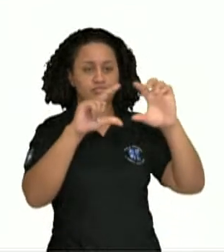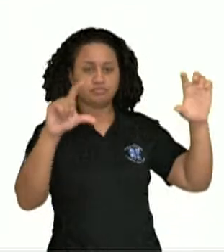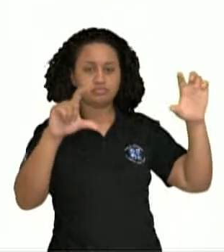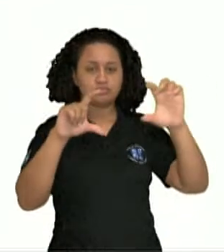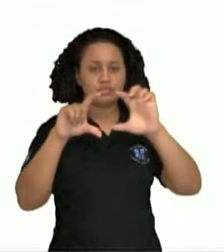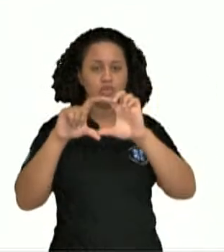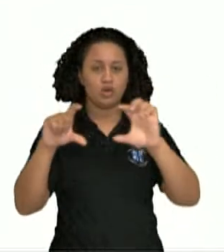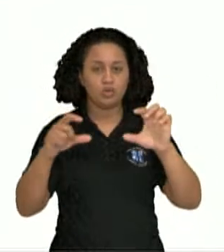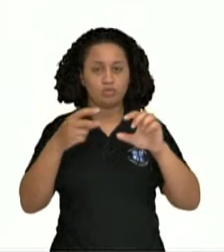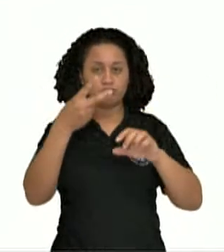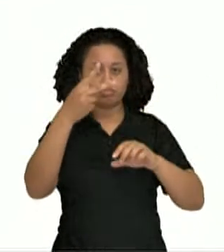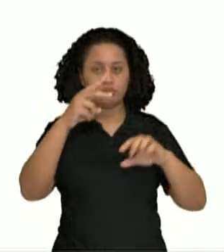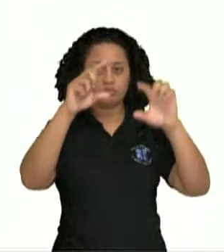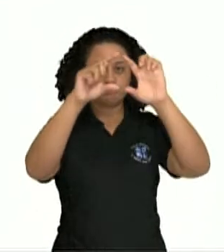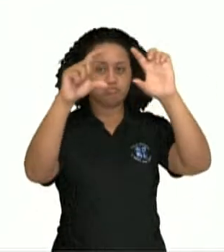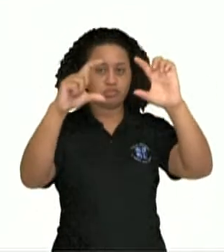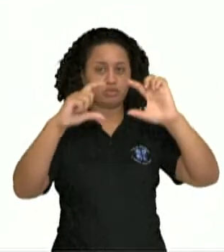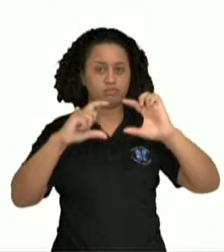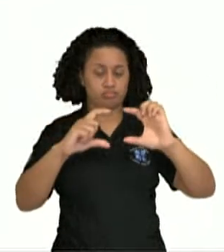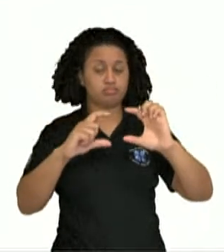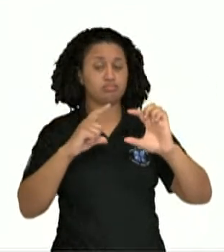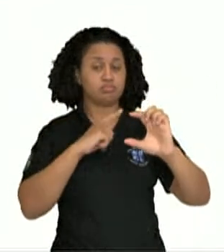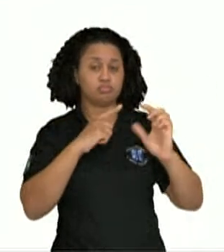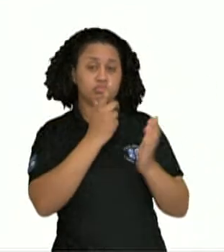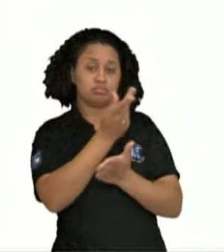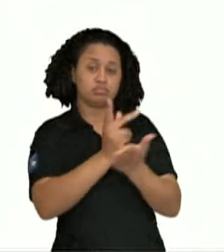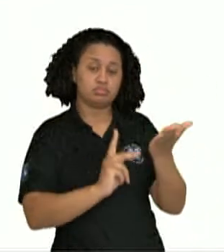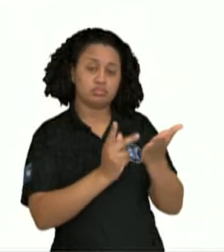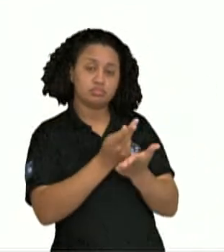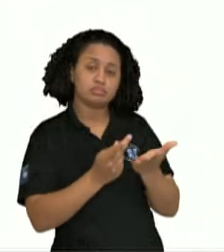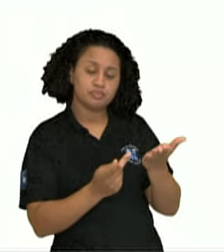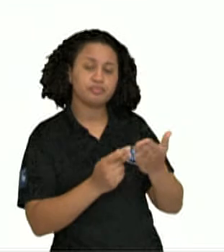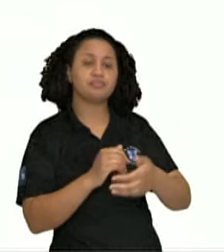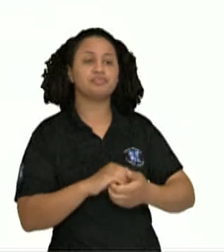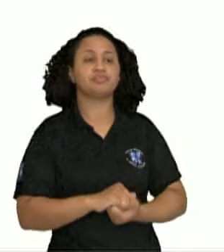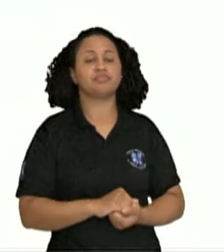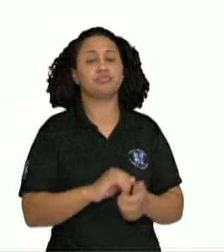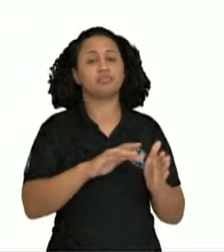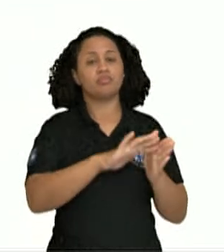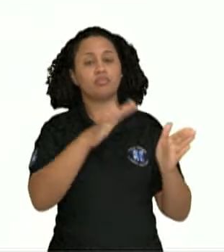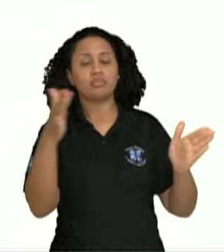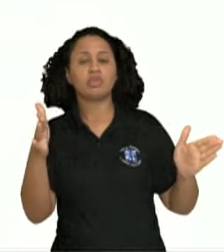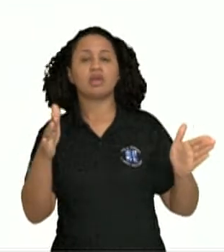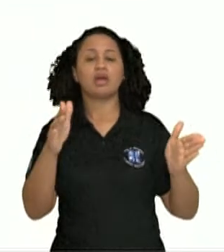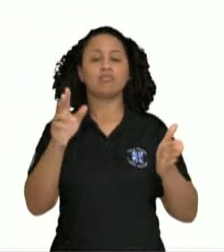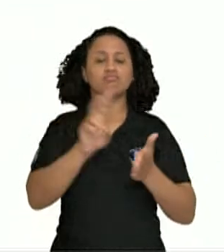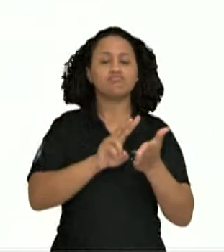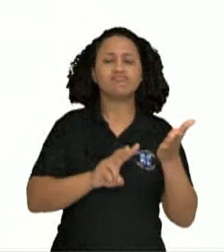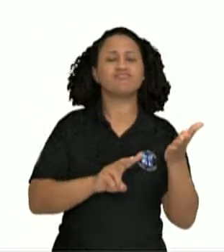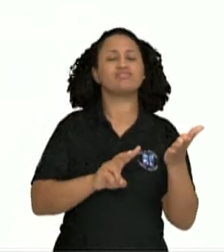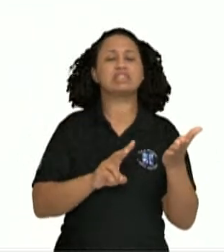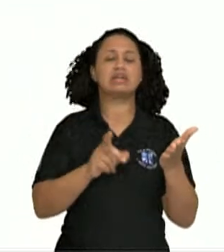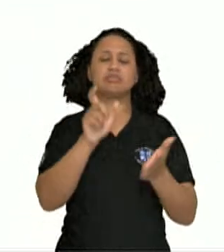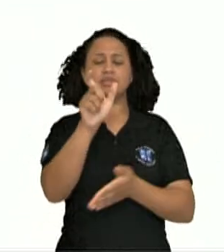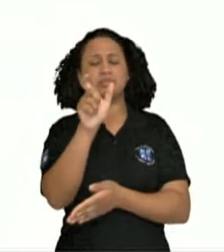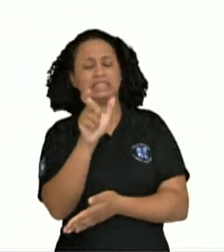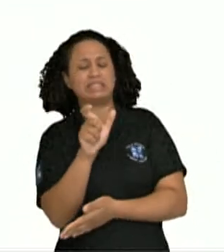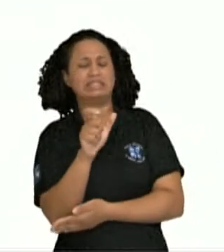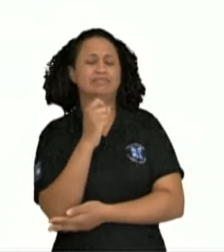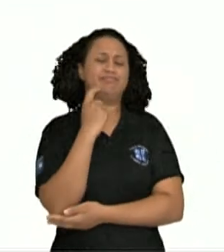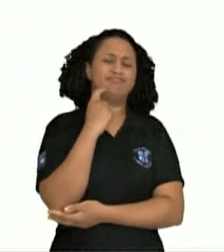primeiras estrofes deste poema. Caso durante a leitura você não compreenda alguma das